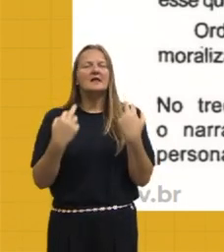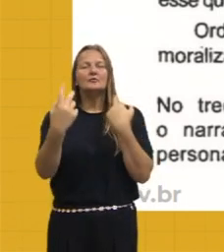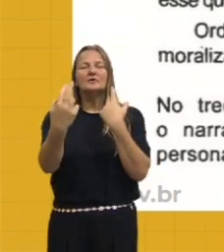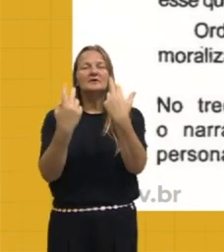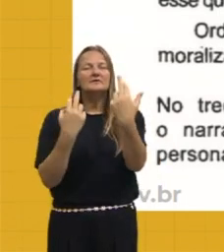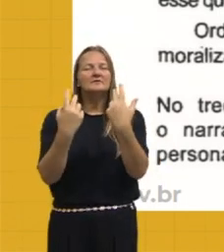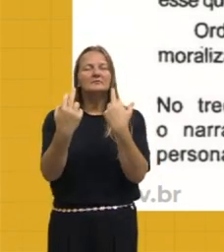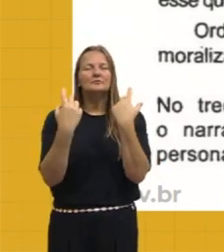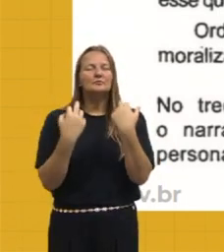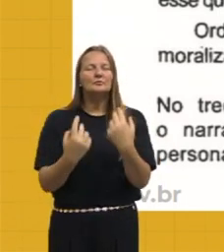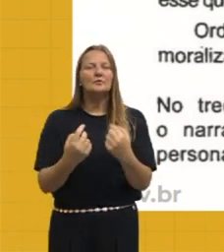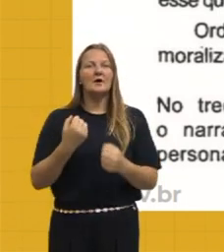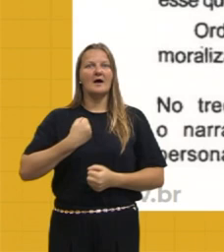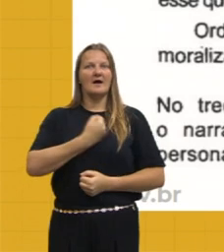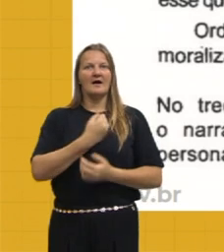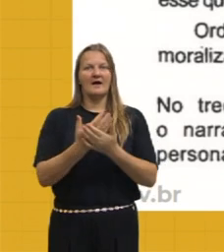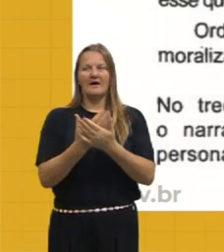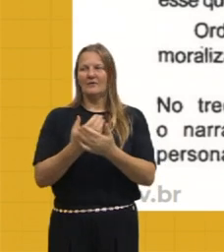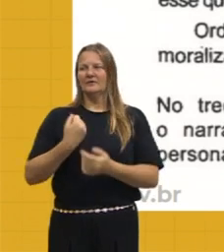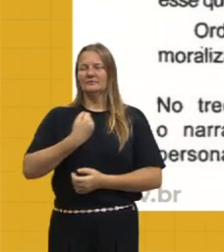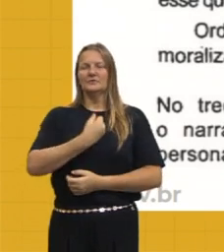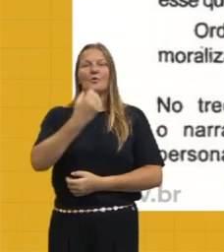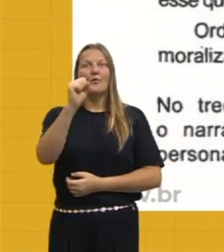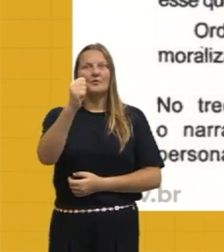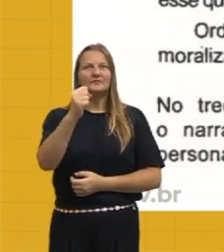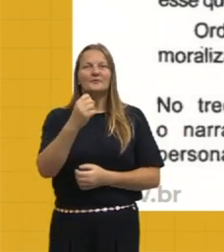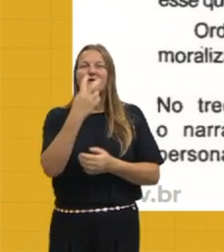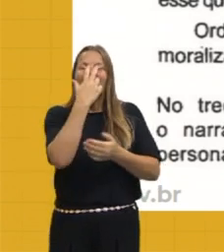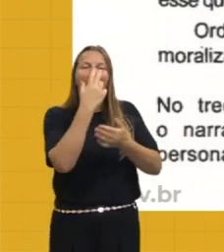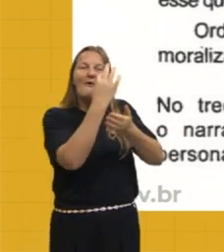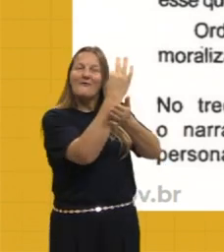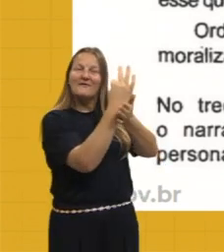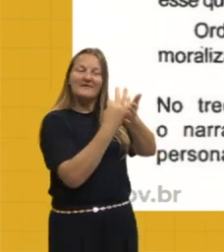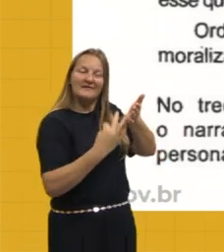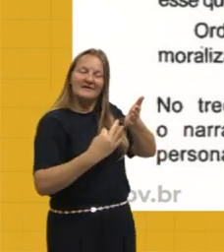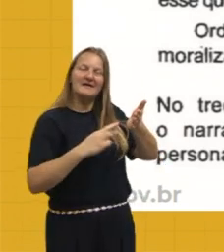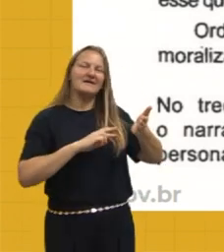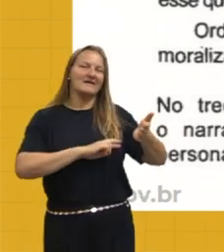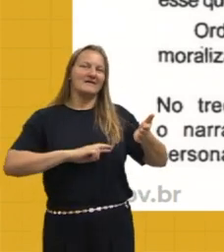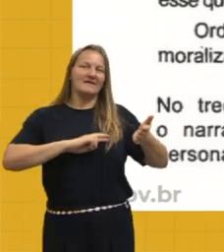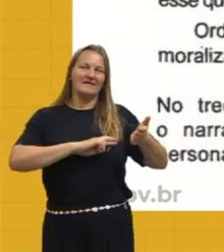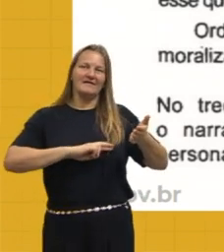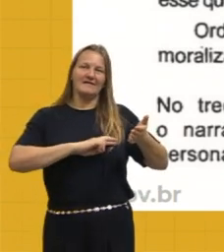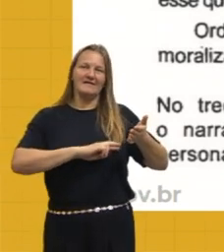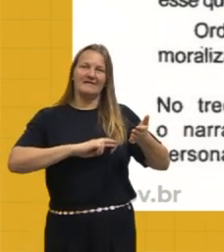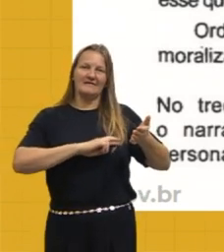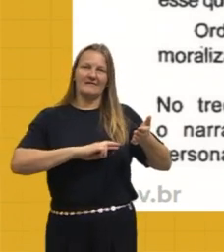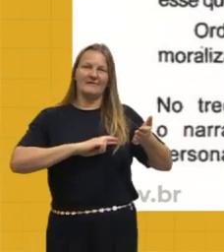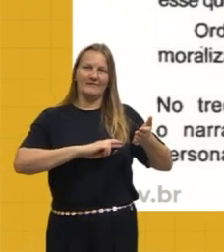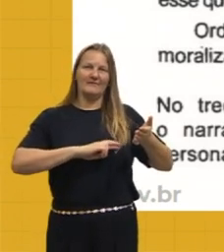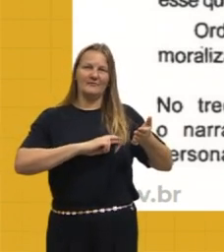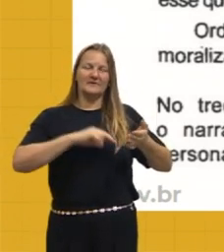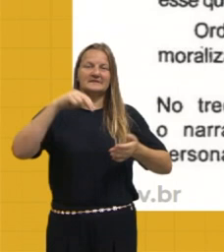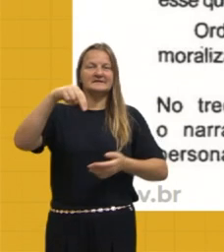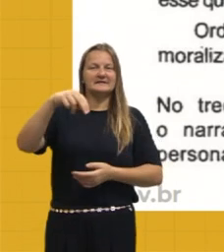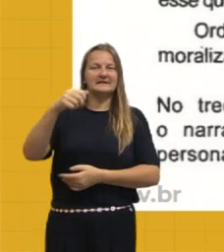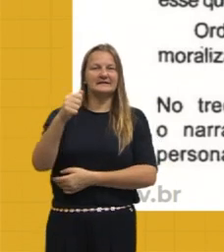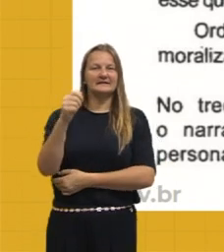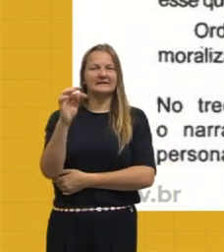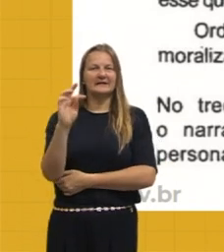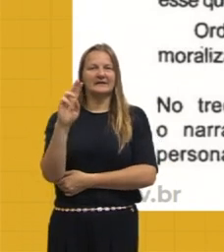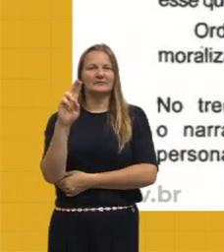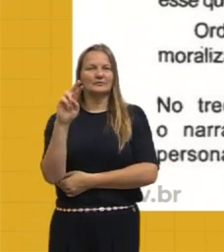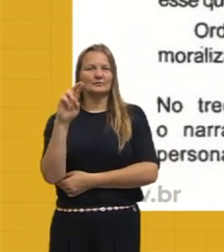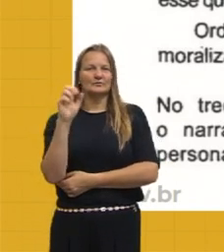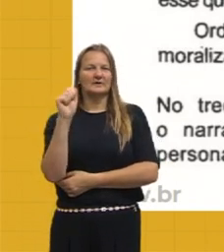8 né ali fala ó no trecho do romance naturalista então na aula 8 ela bordou o naturalismo nasal